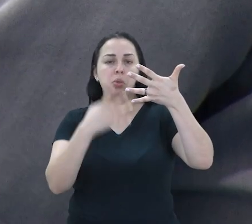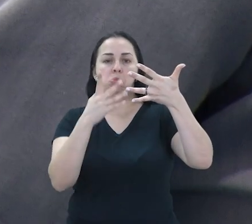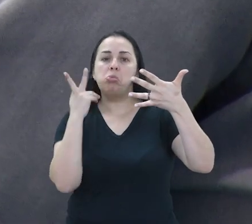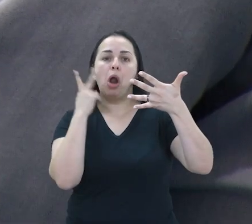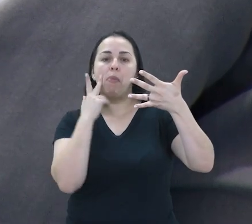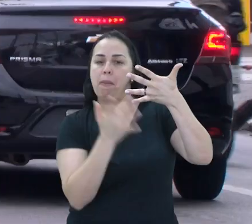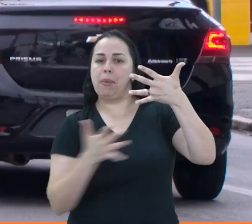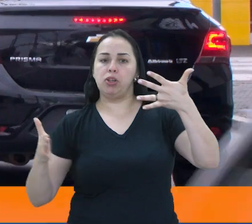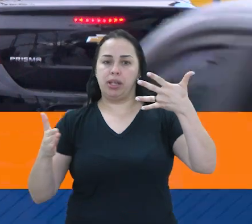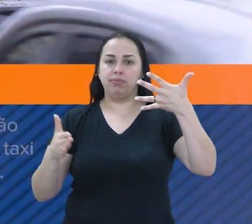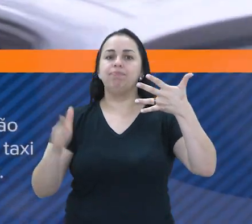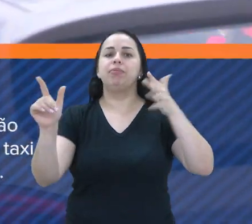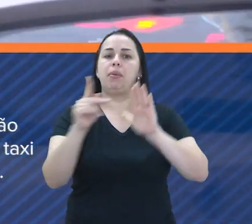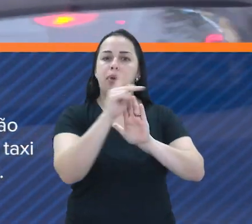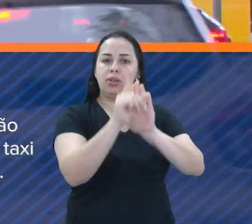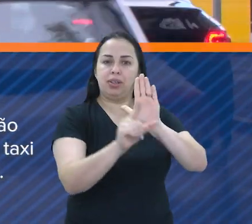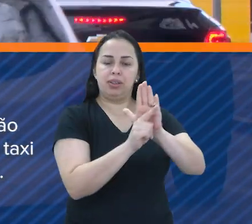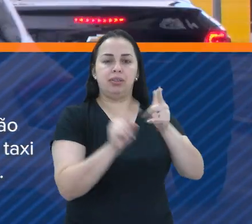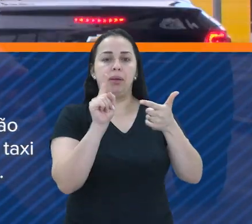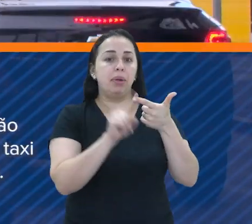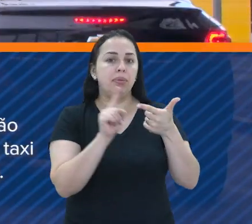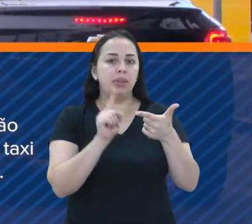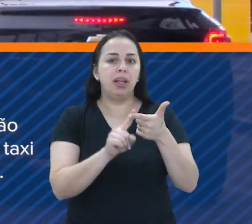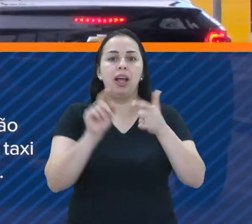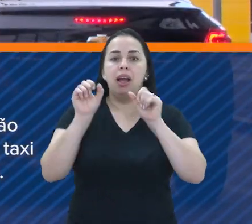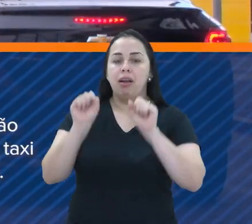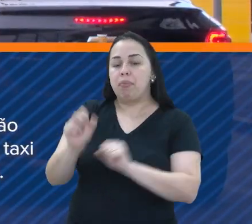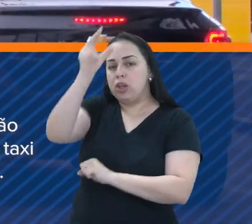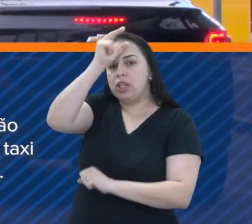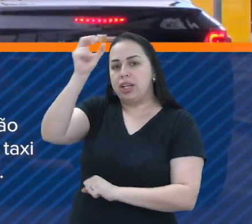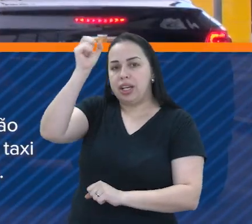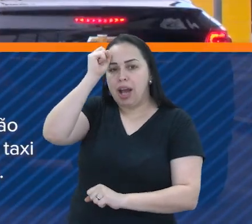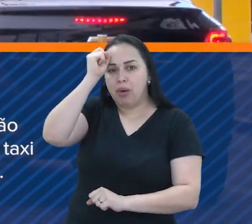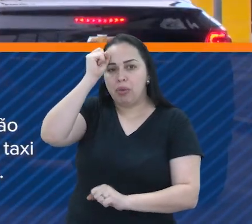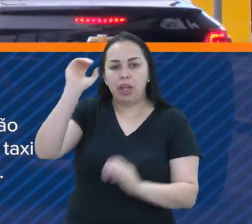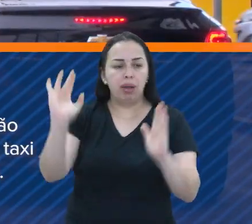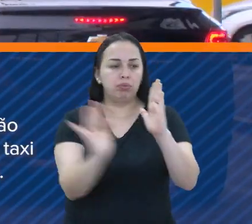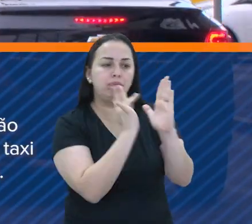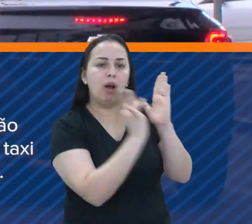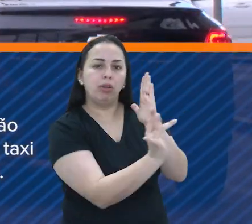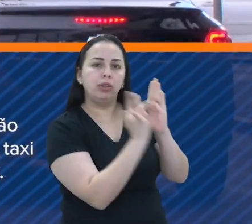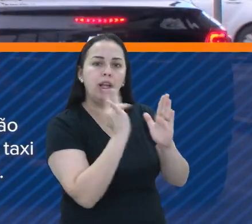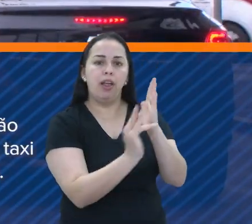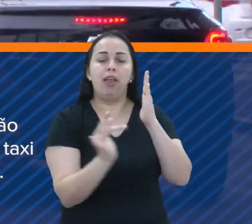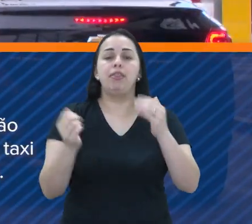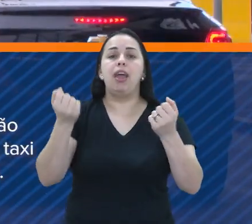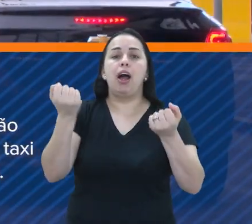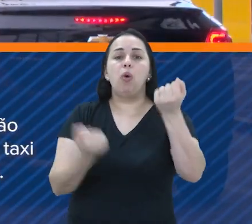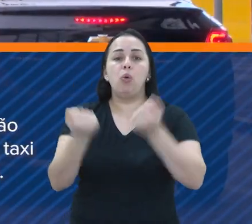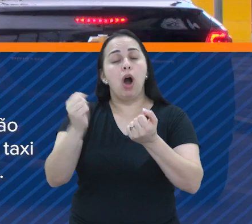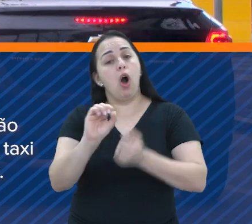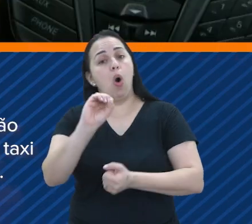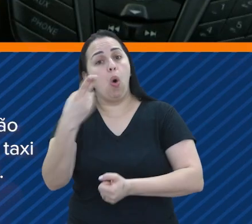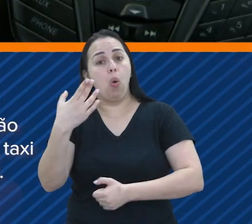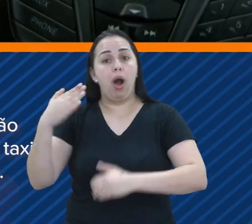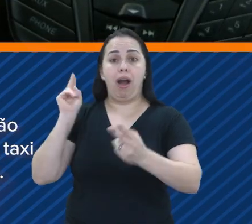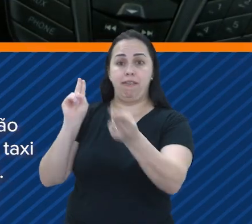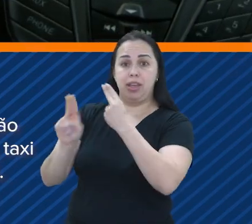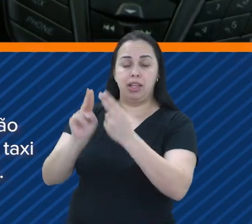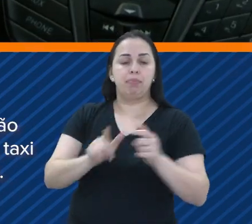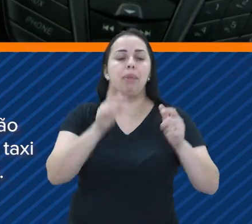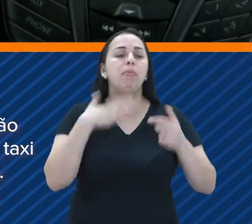rito ordinário. O primeiro deles é a matéria que autoriza a Prefeitura a implantar totens em ruas e avenidas de grande fluxo,